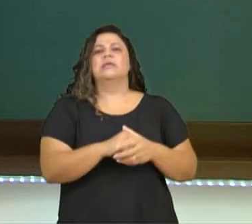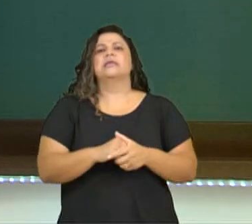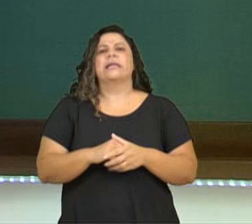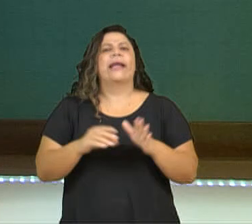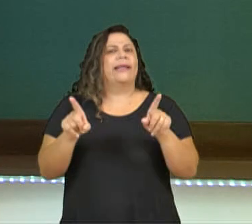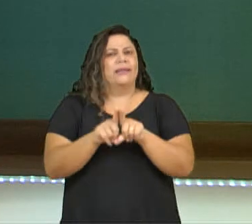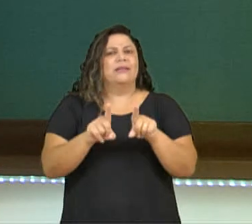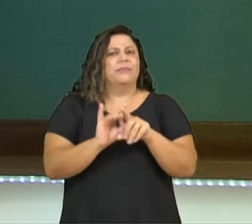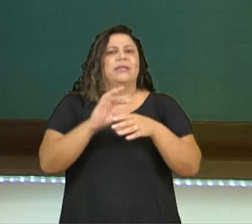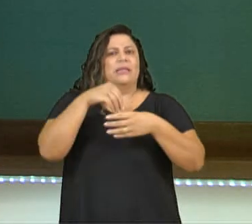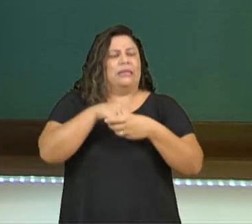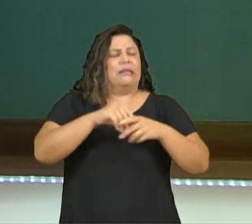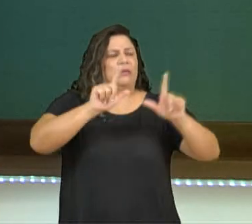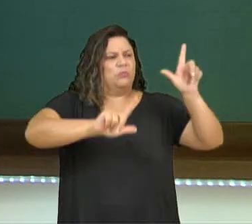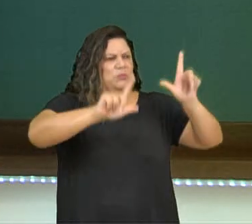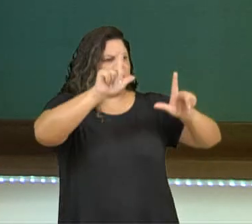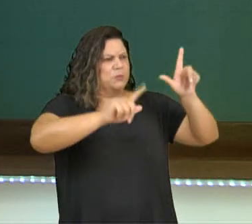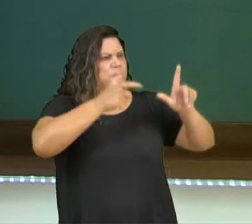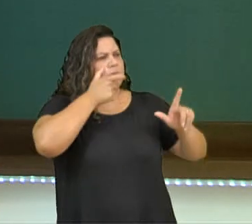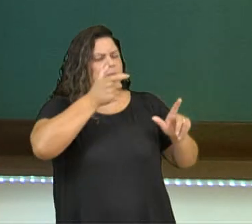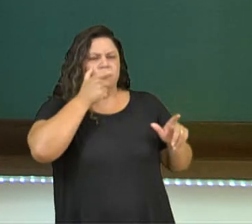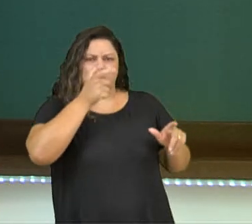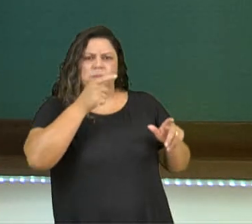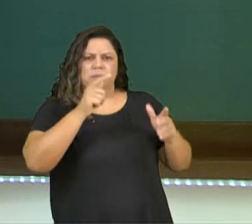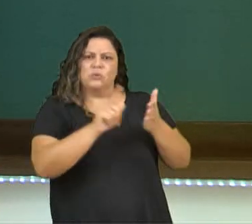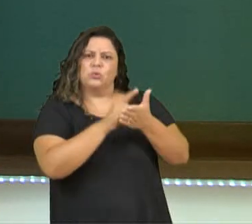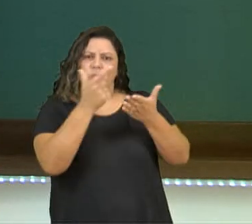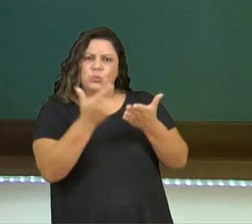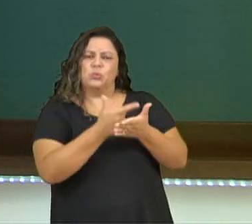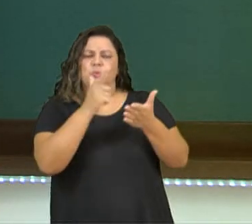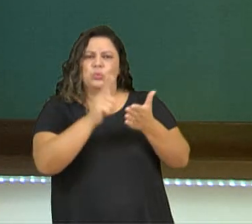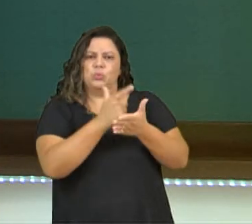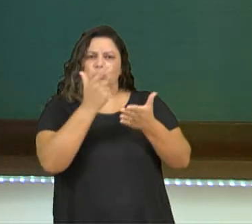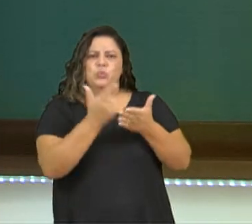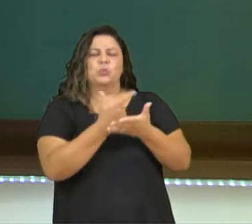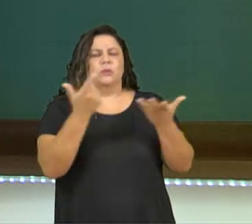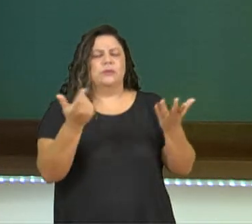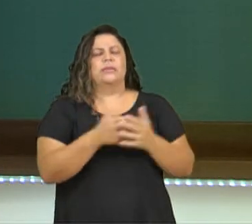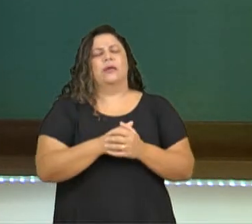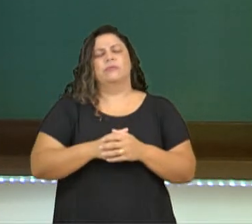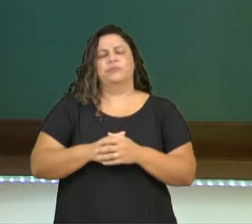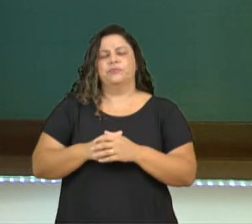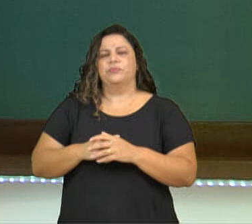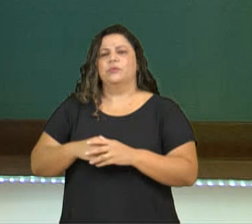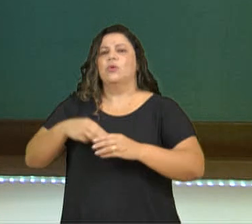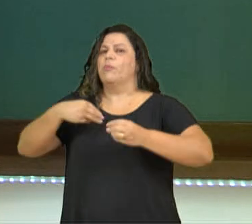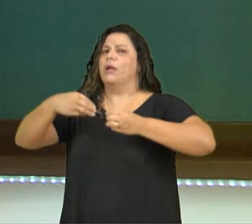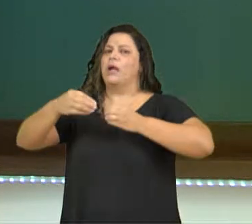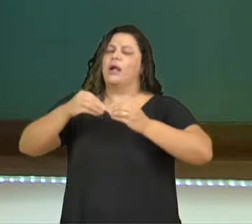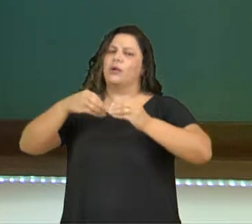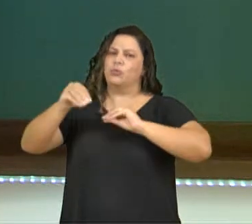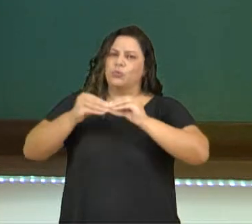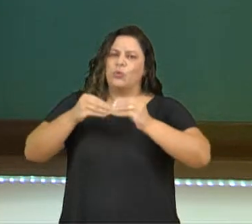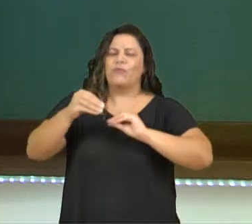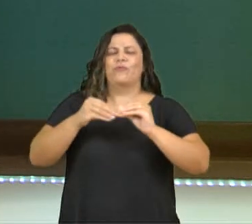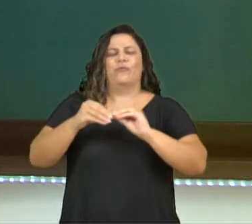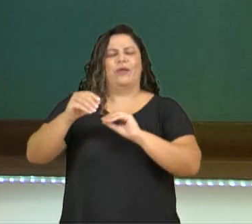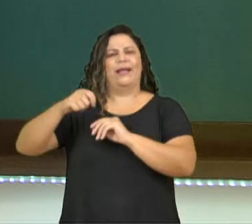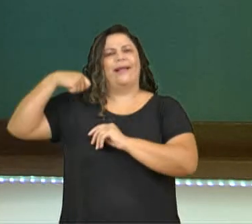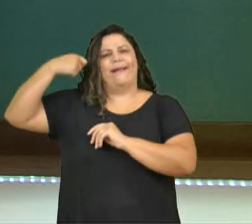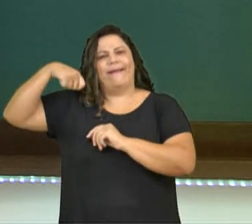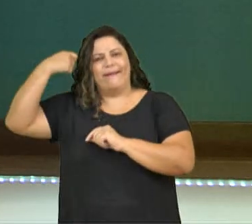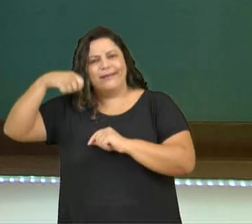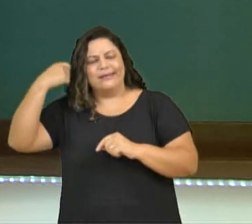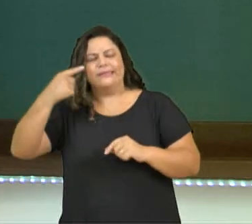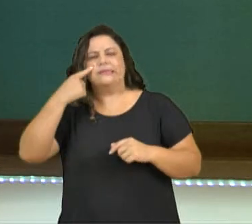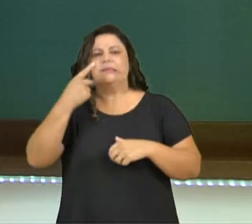programa televisivo de entretenimento ou de jornalismo. Quando em uma telenovela a atriz ou o ator